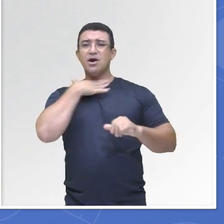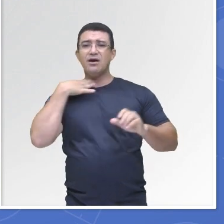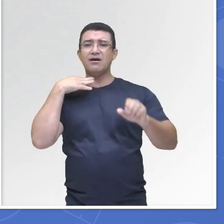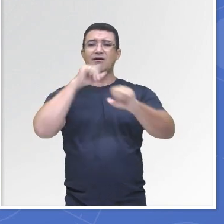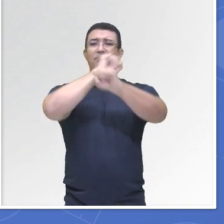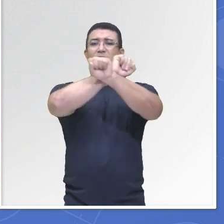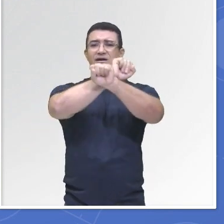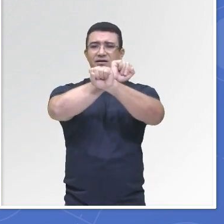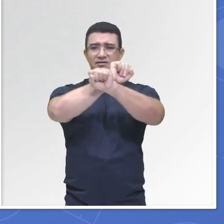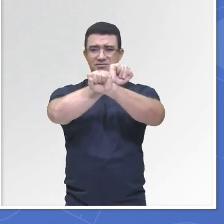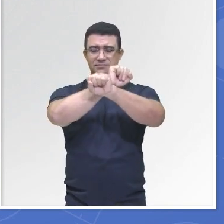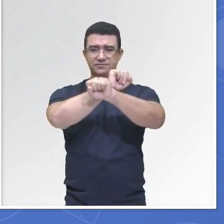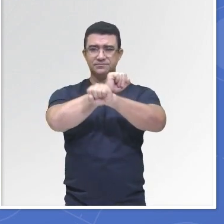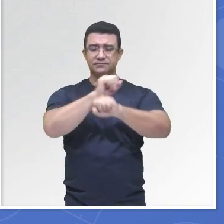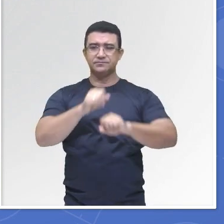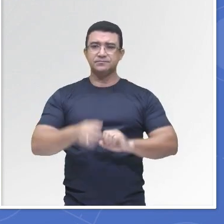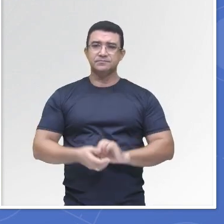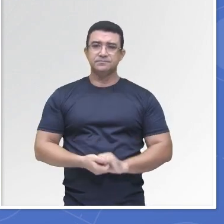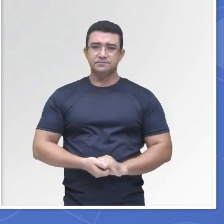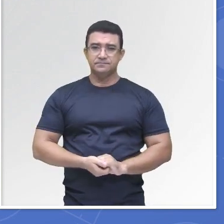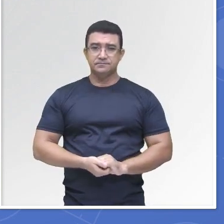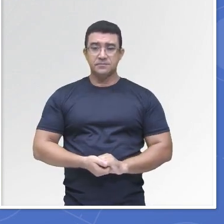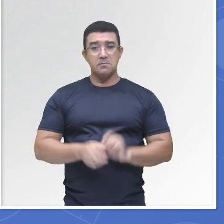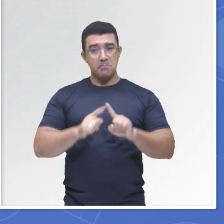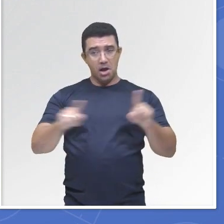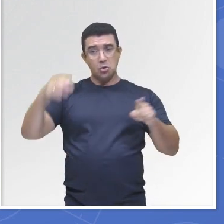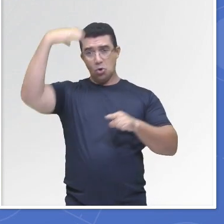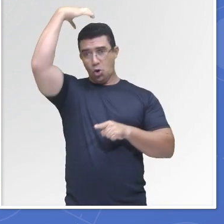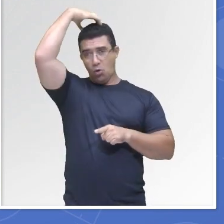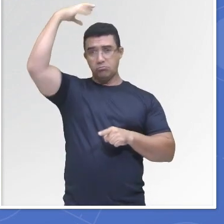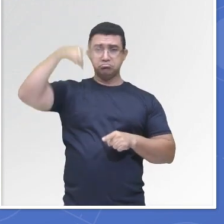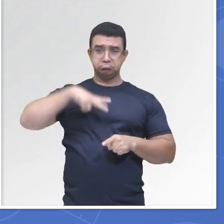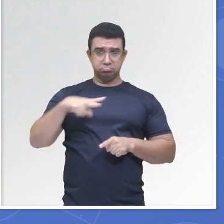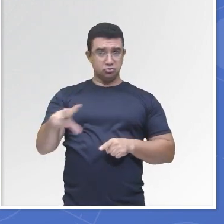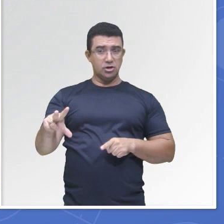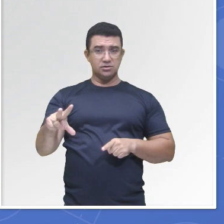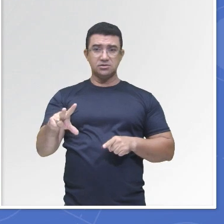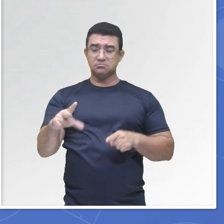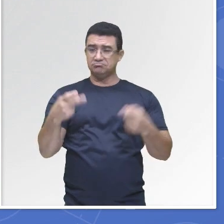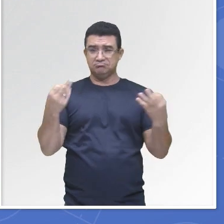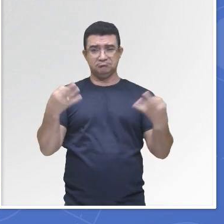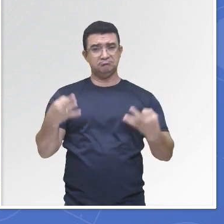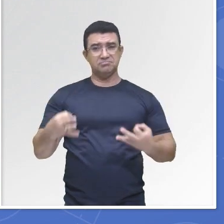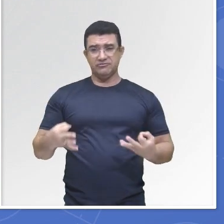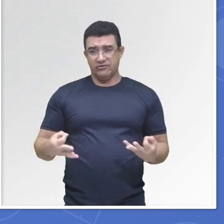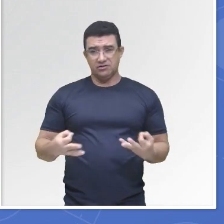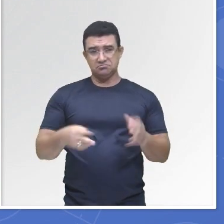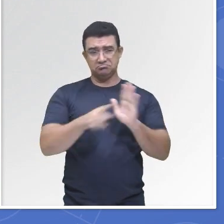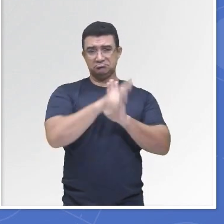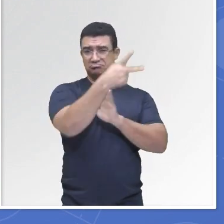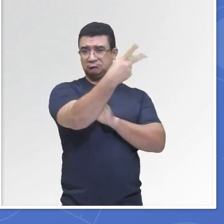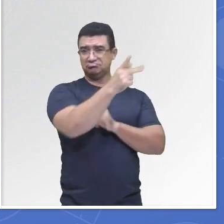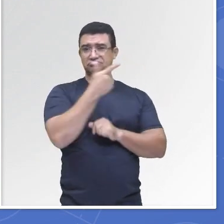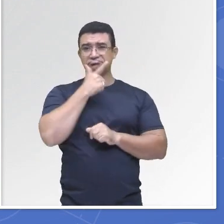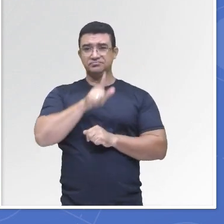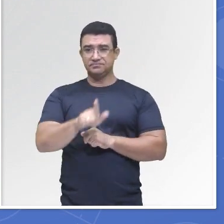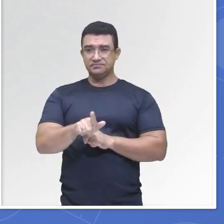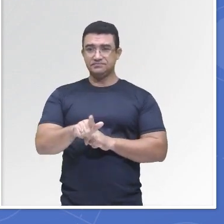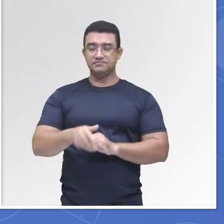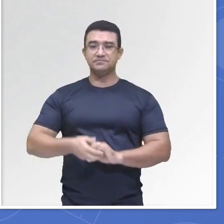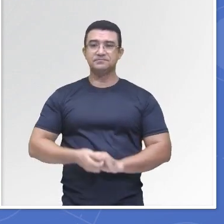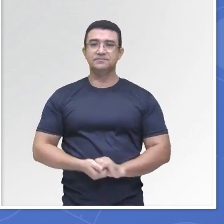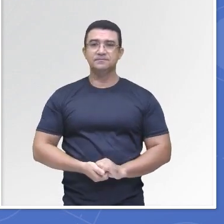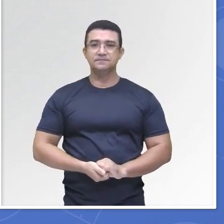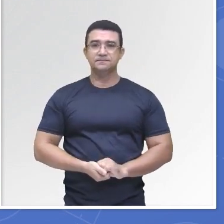a Igreja Católica e para a coroa portuguesa, era perfeito naquele momento, certinho? Então, a gente vai